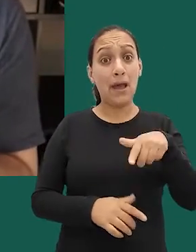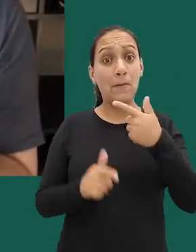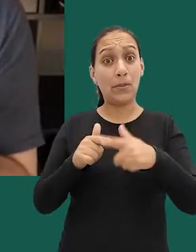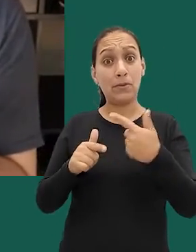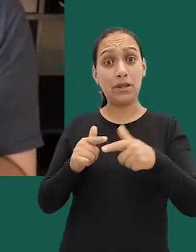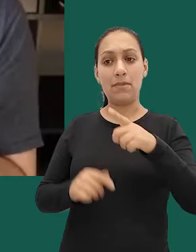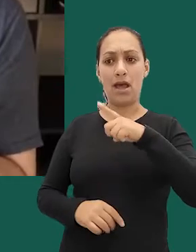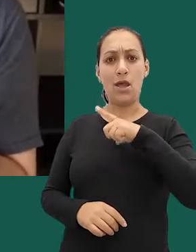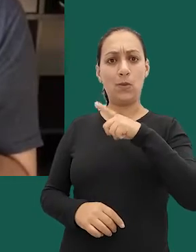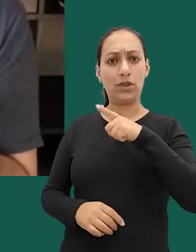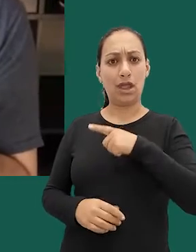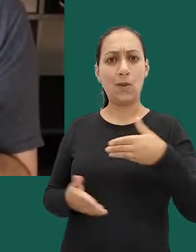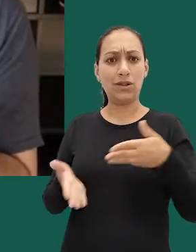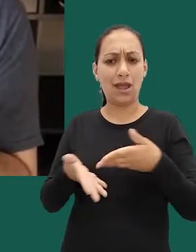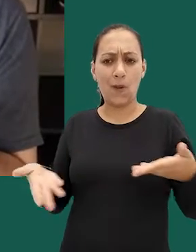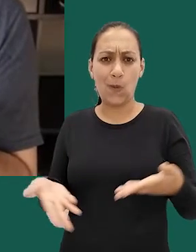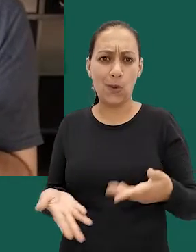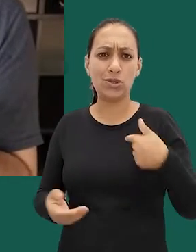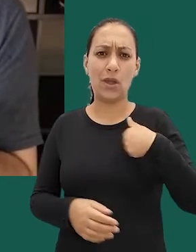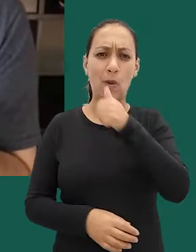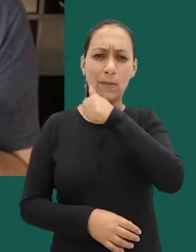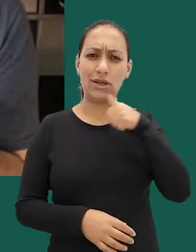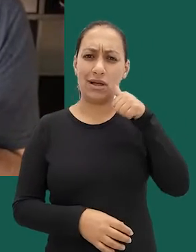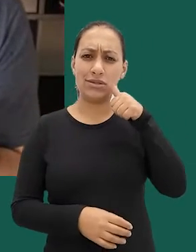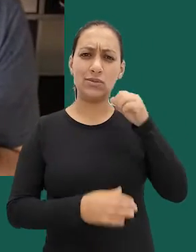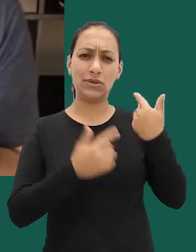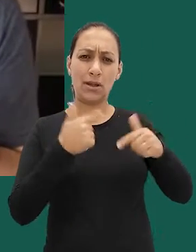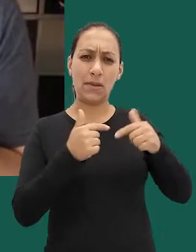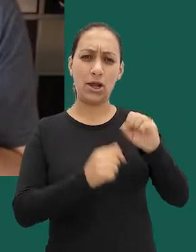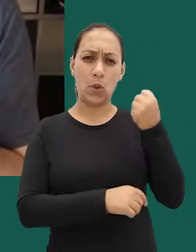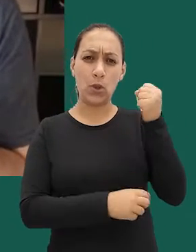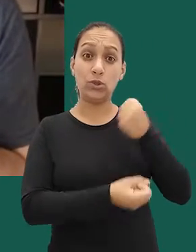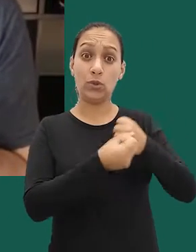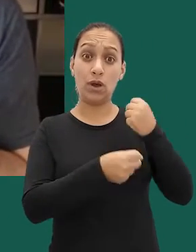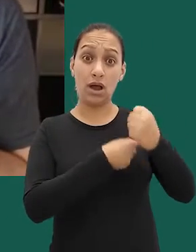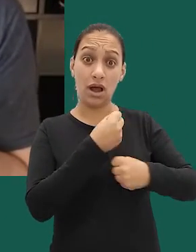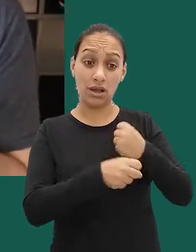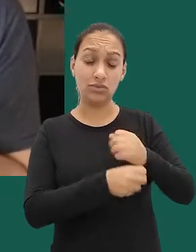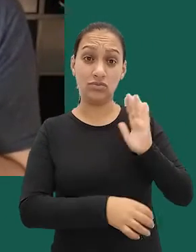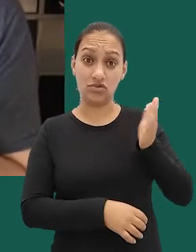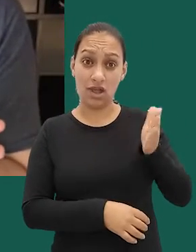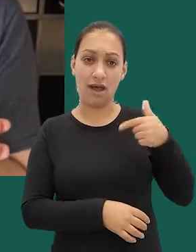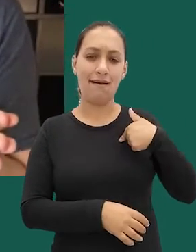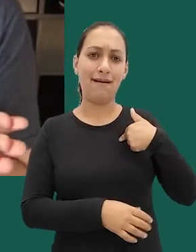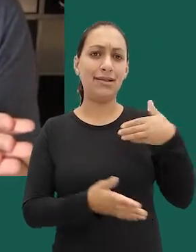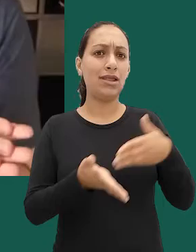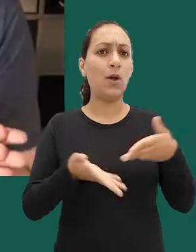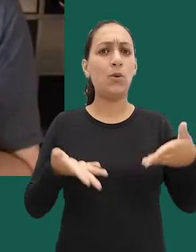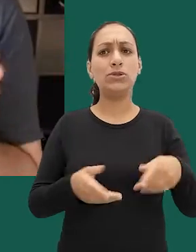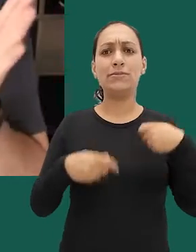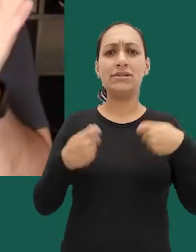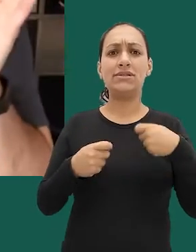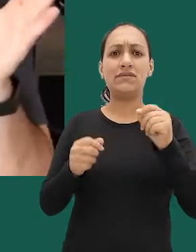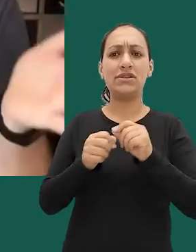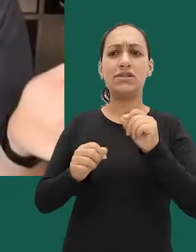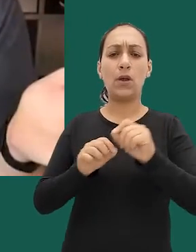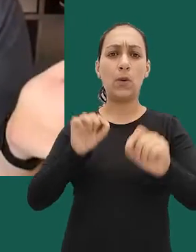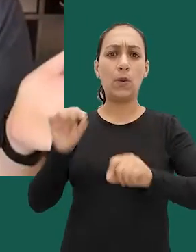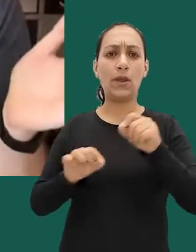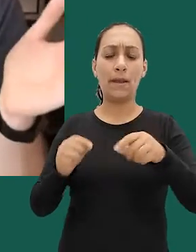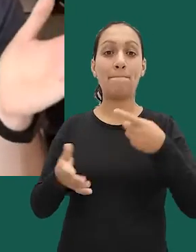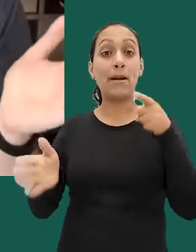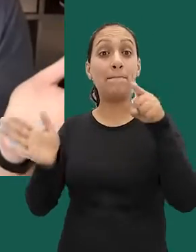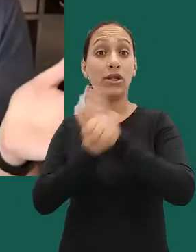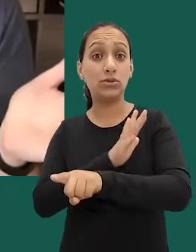hoje, eu estou na Amazon faz 8 anos, até hoje eu tenho que fazer uma coisa que a gente chama de probing questions, que eu faço